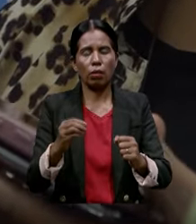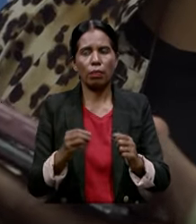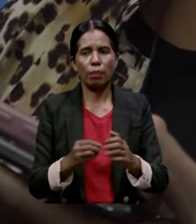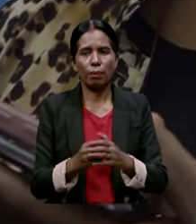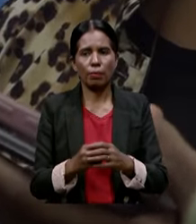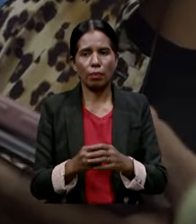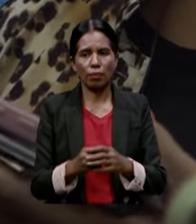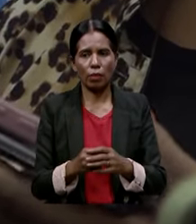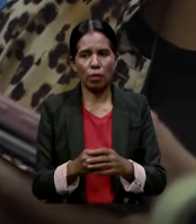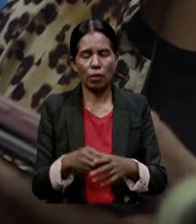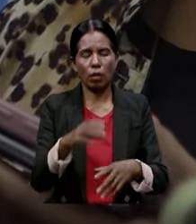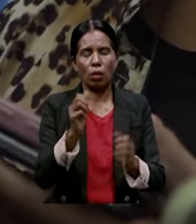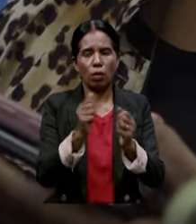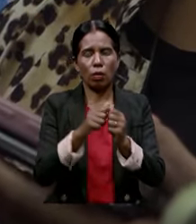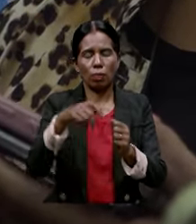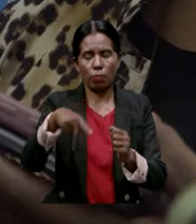pelo menos o PLP,